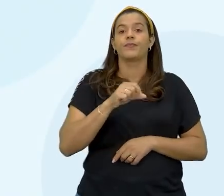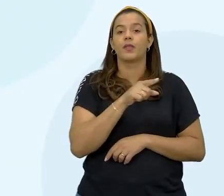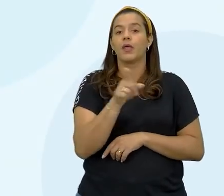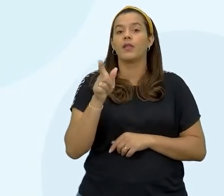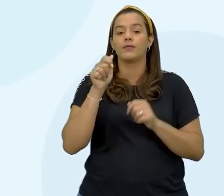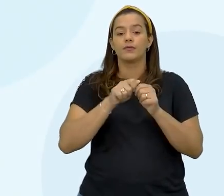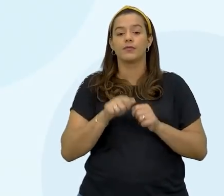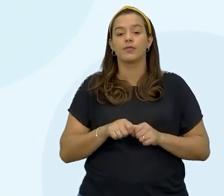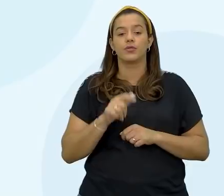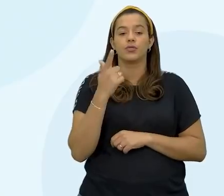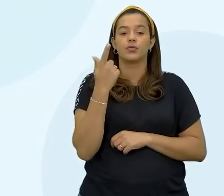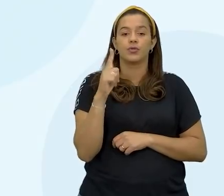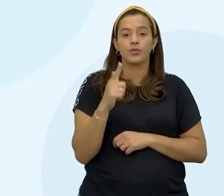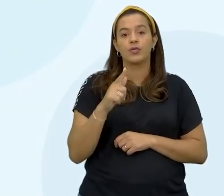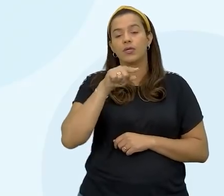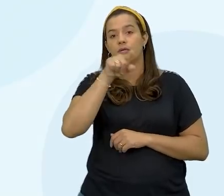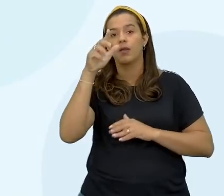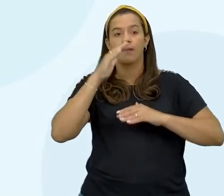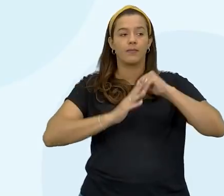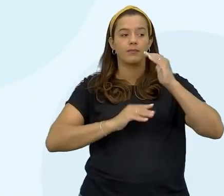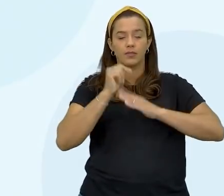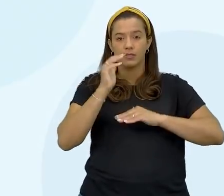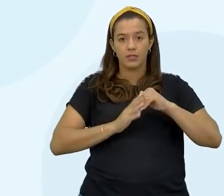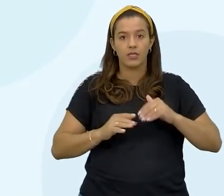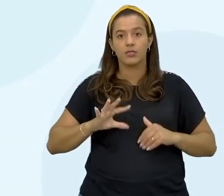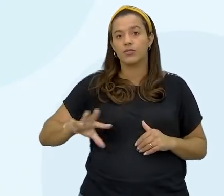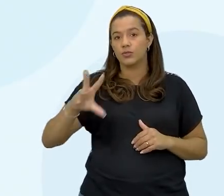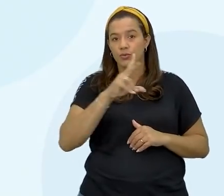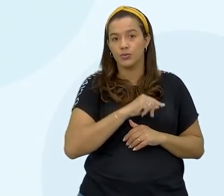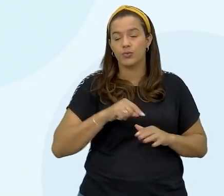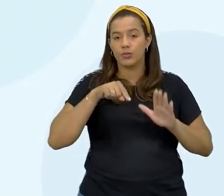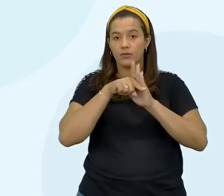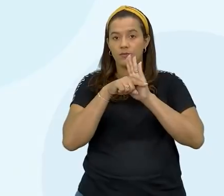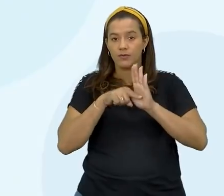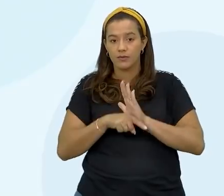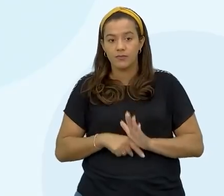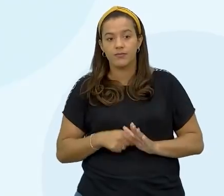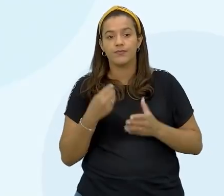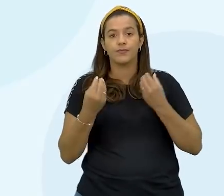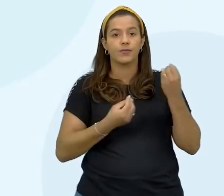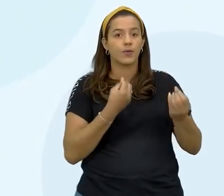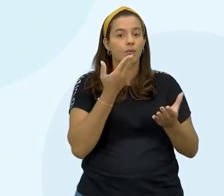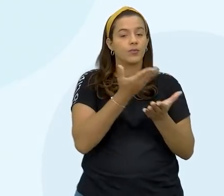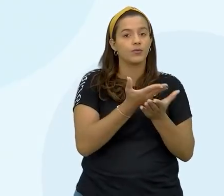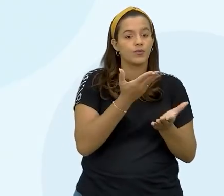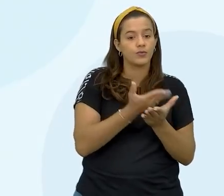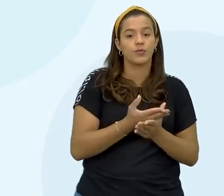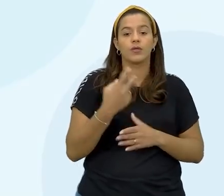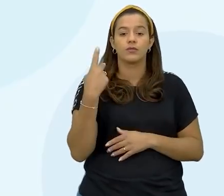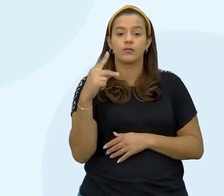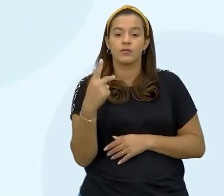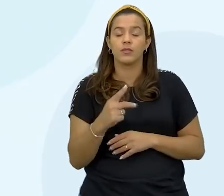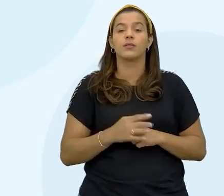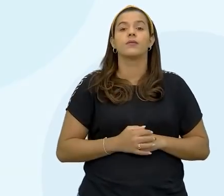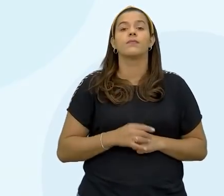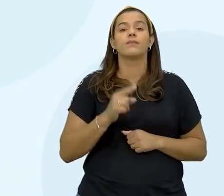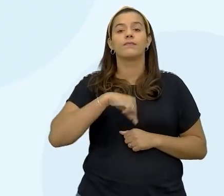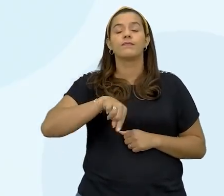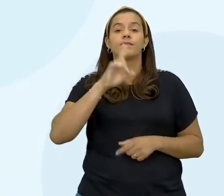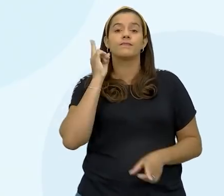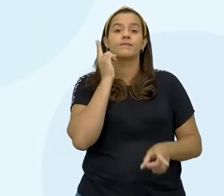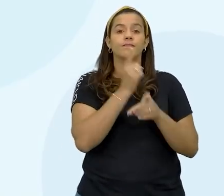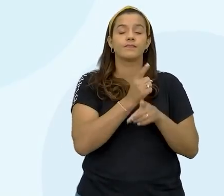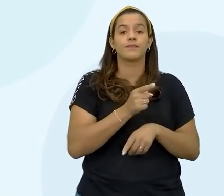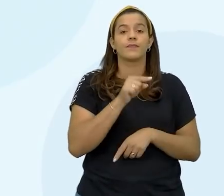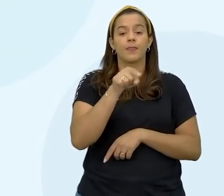lá, selecionou as habilidades que ele vai trabalhar, fez a avaliação diagnóstica de entrada com os estudantes dele e tal, e descobriu que lá no